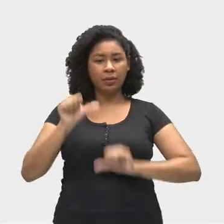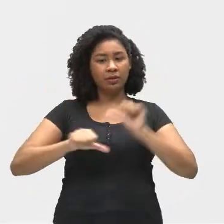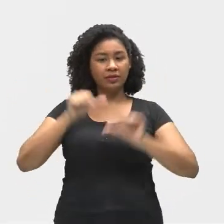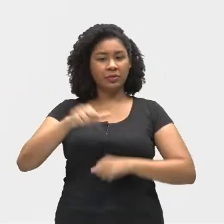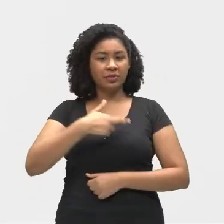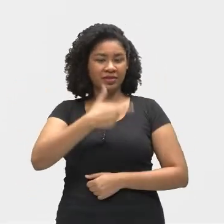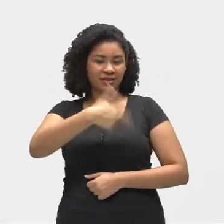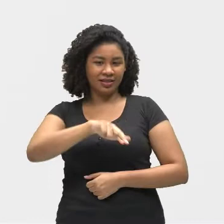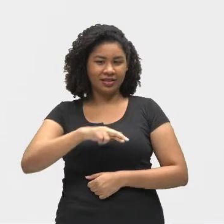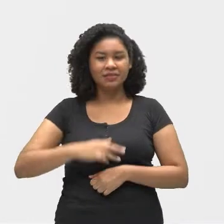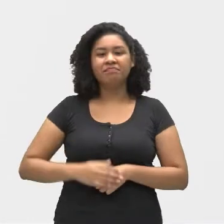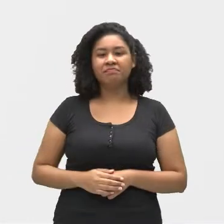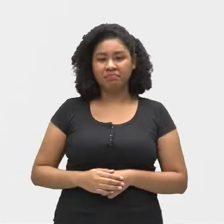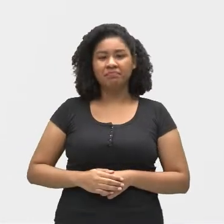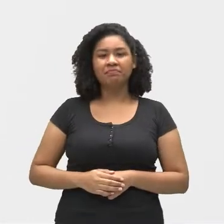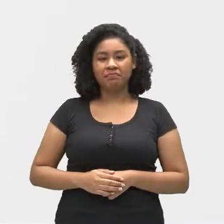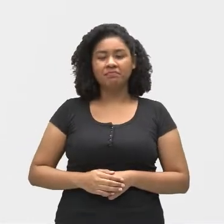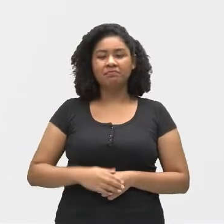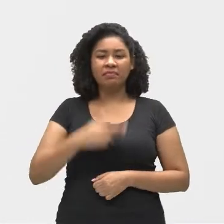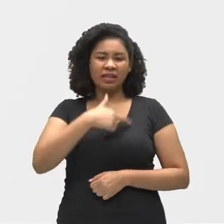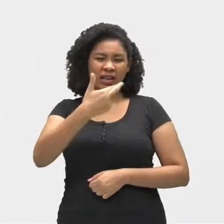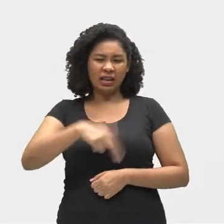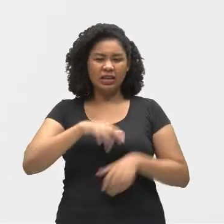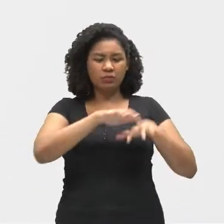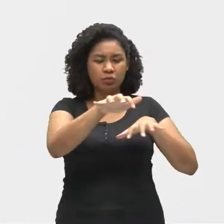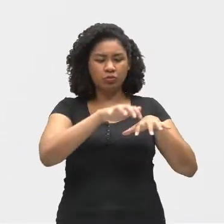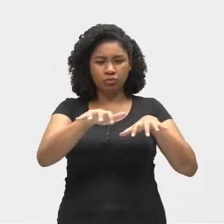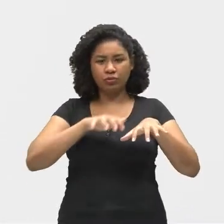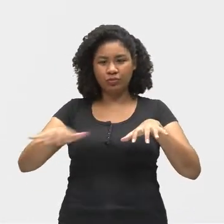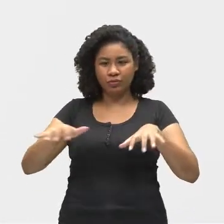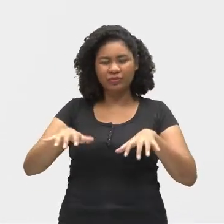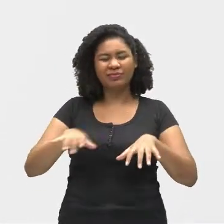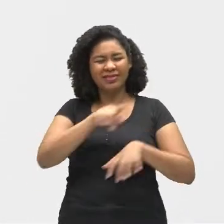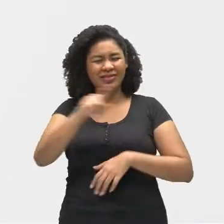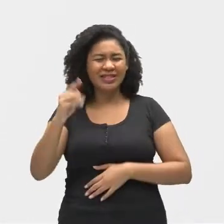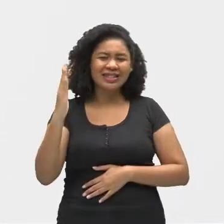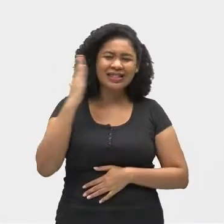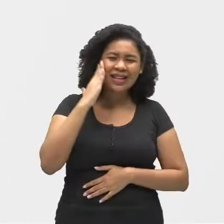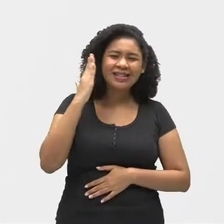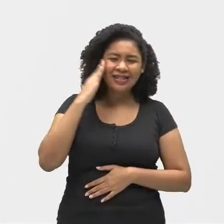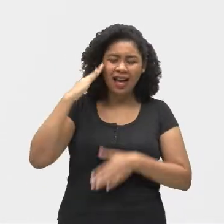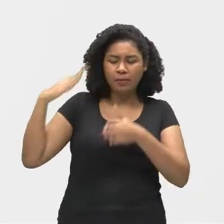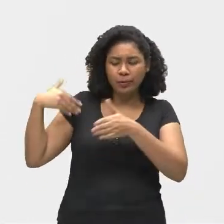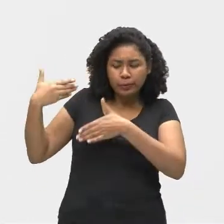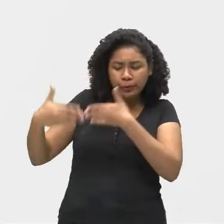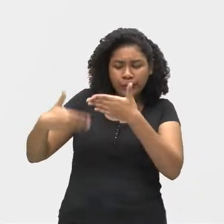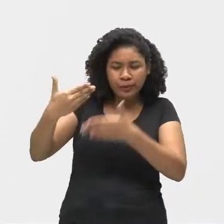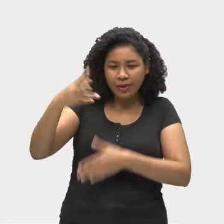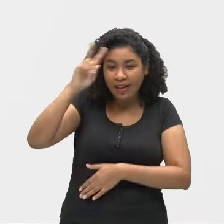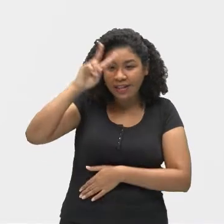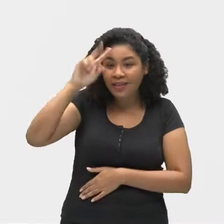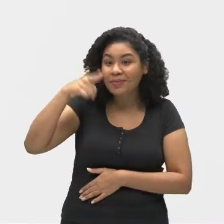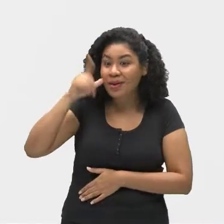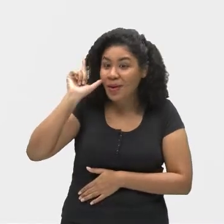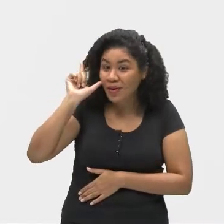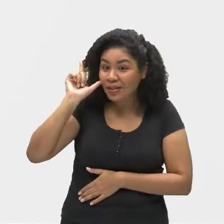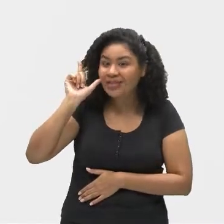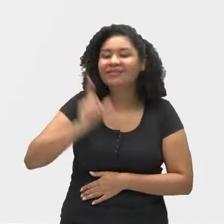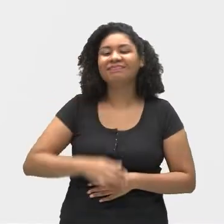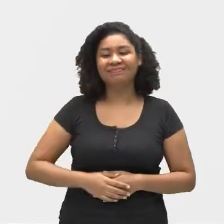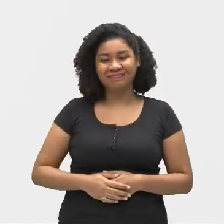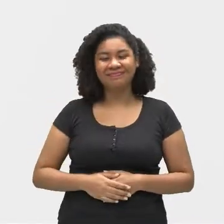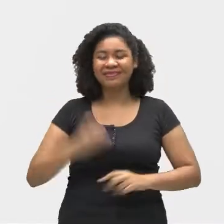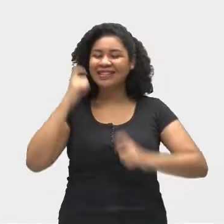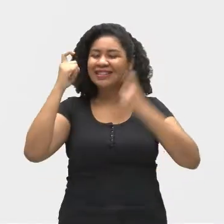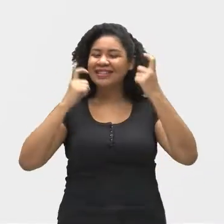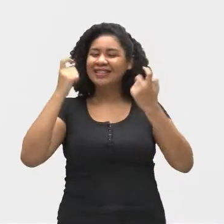cristandade fragmentada. Na verdade, vocês já estão caminhando nesse processo. Lembram de ontem? Muito bem. Mas não se preocupem que para